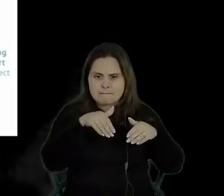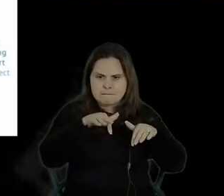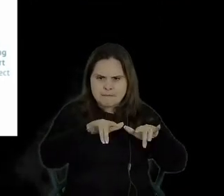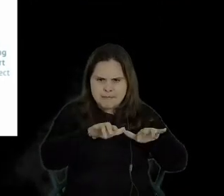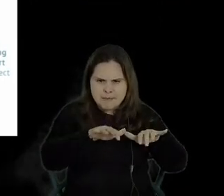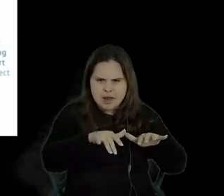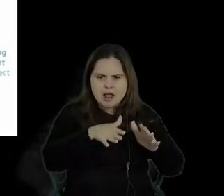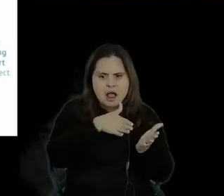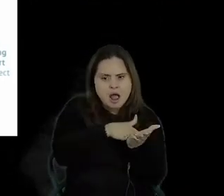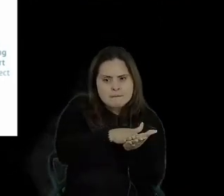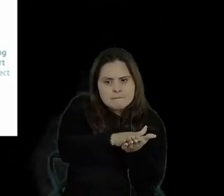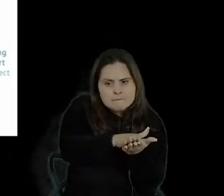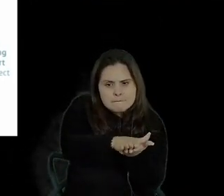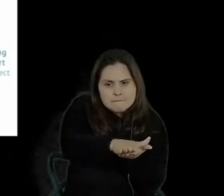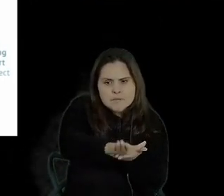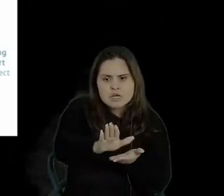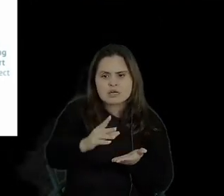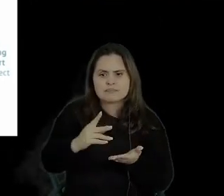pó de titânio.